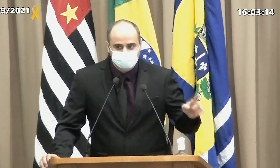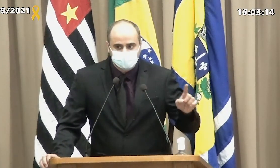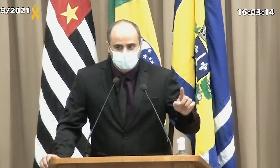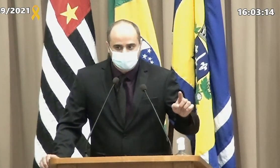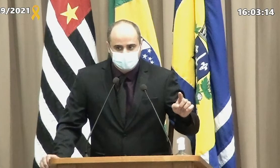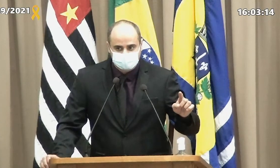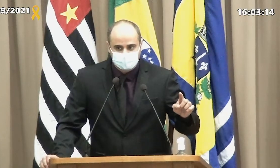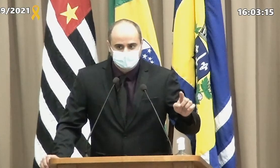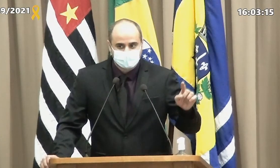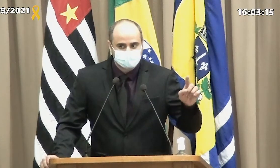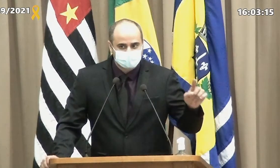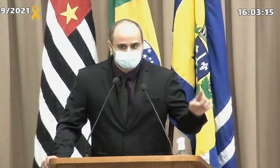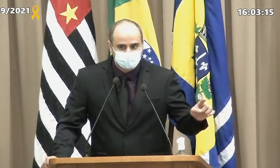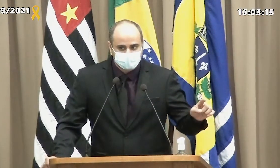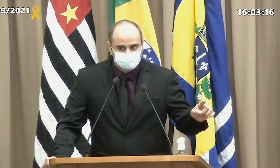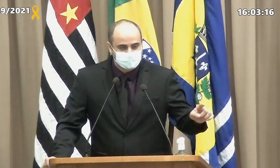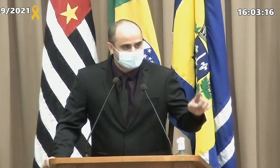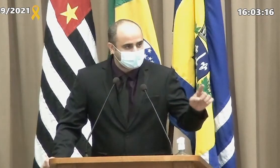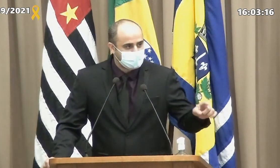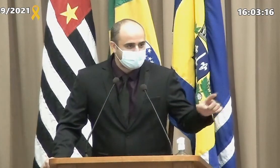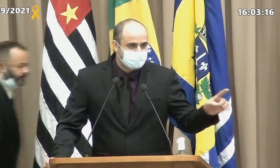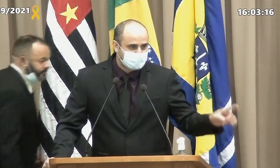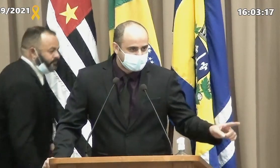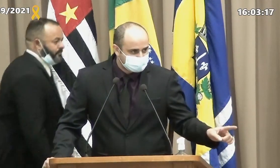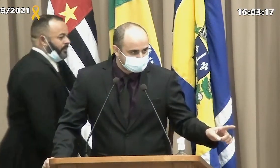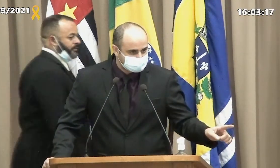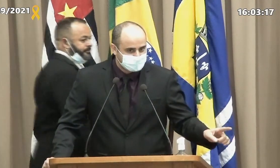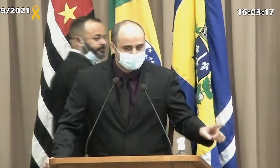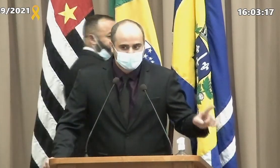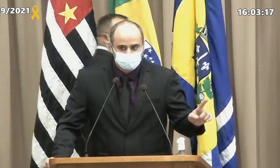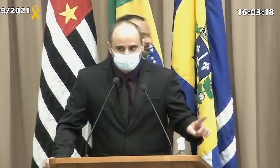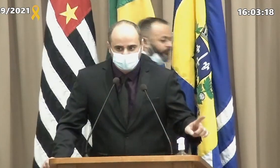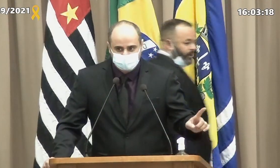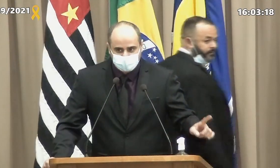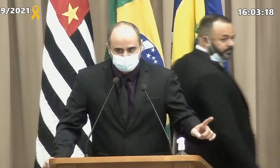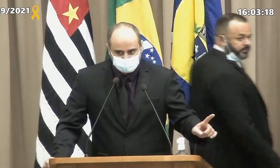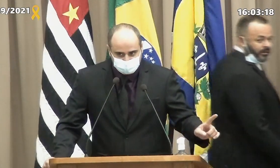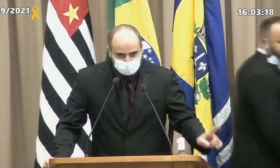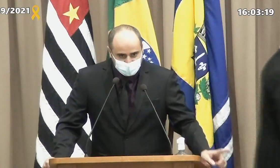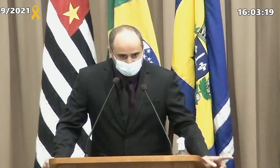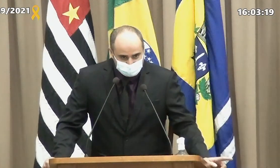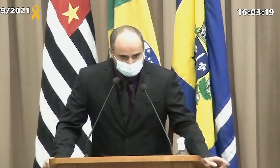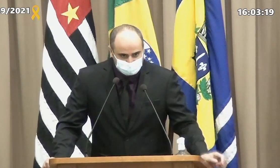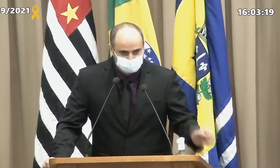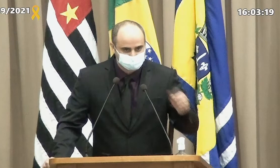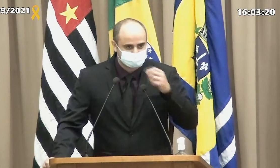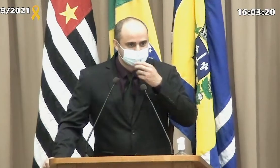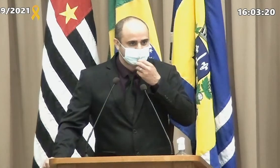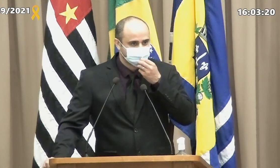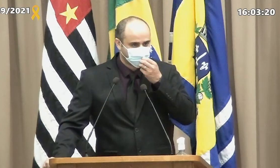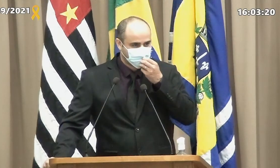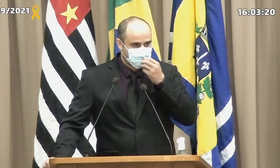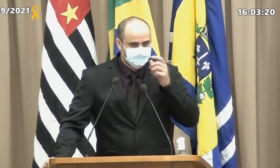são sobras das vacinas não aplicadas nas outras faixas etárias.